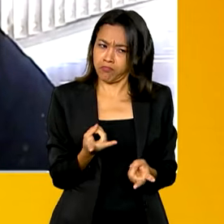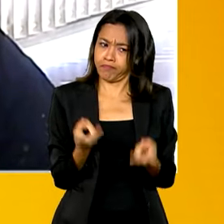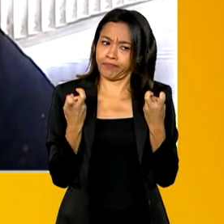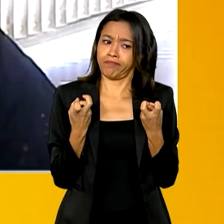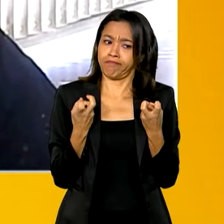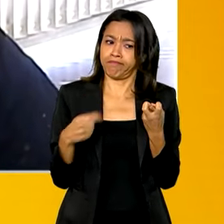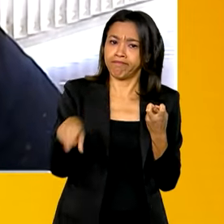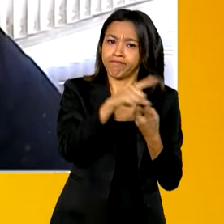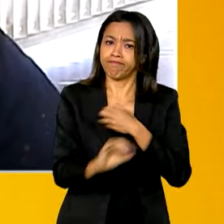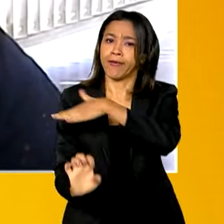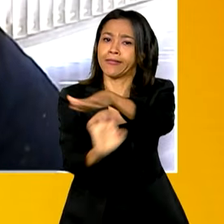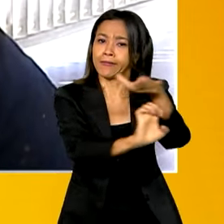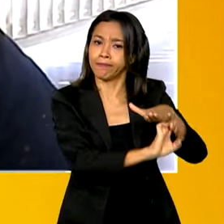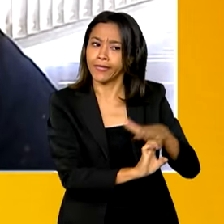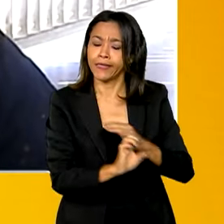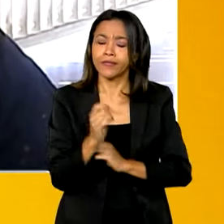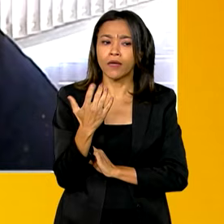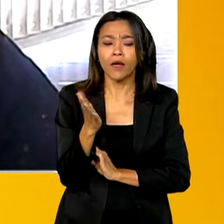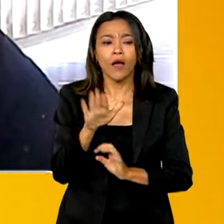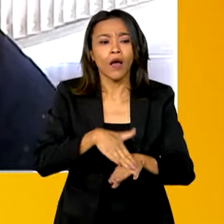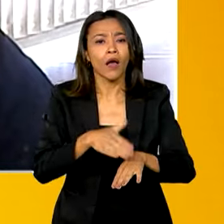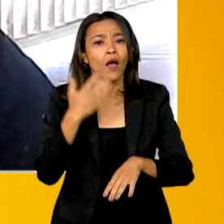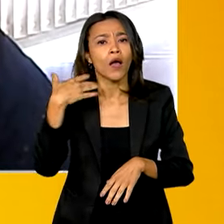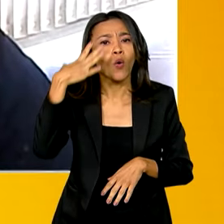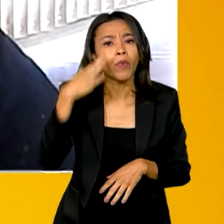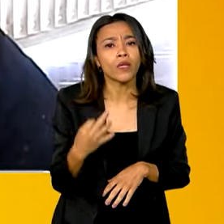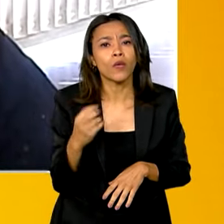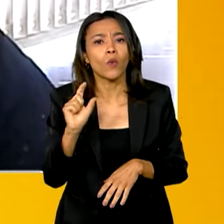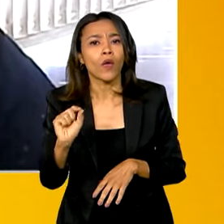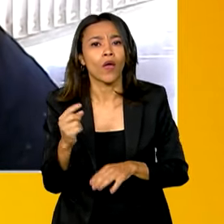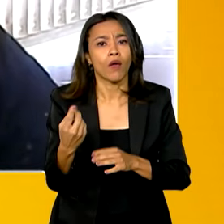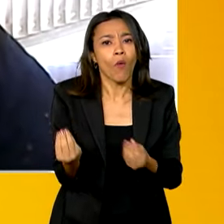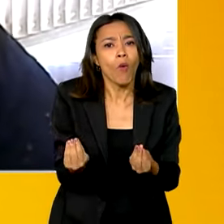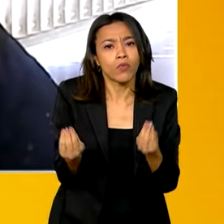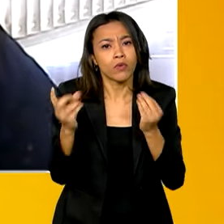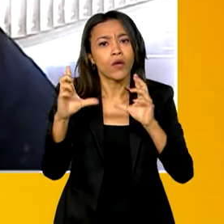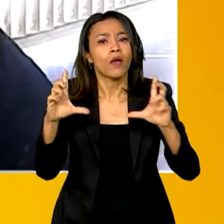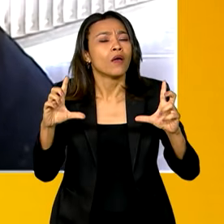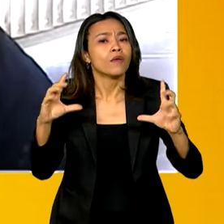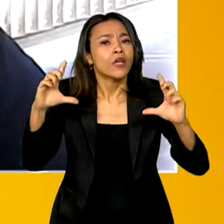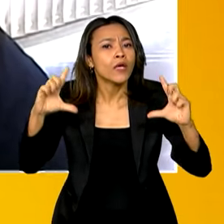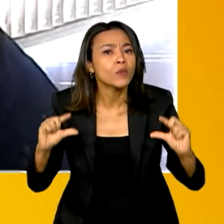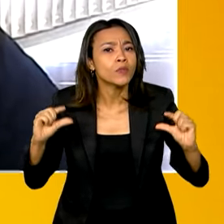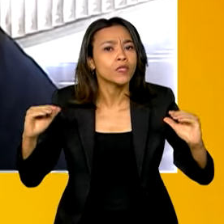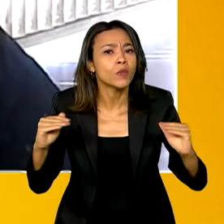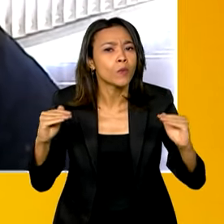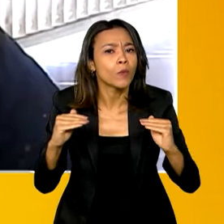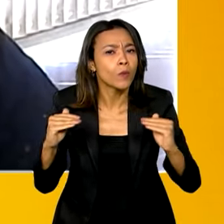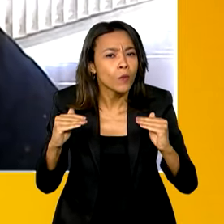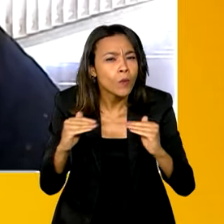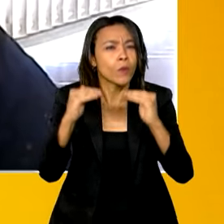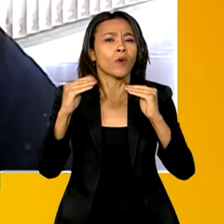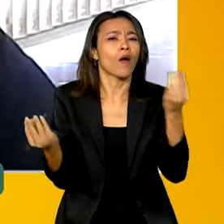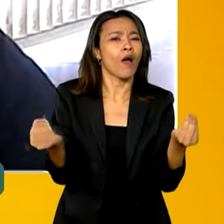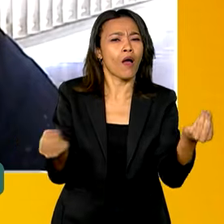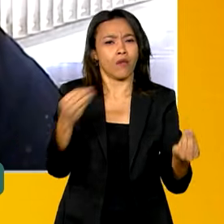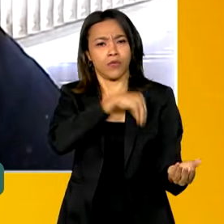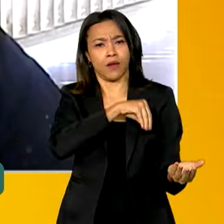em compreender como que elas podem diminuir diferenças e como que elas